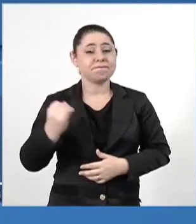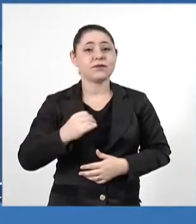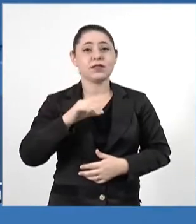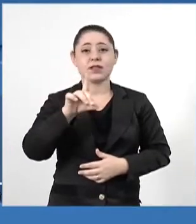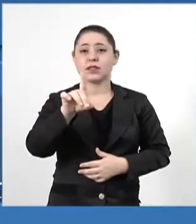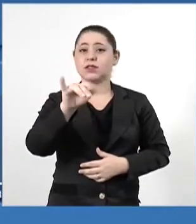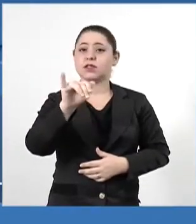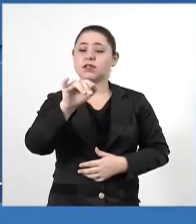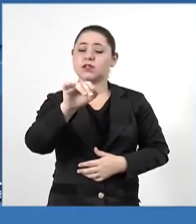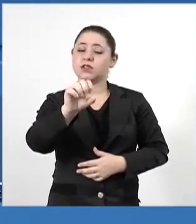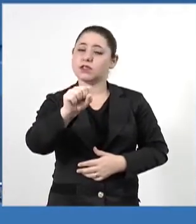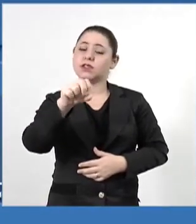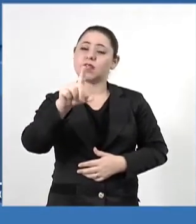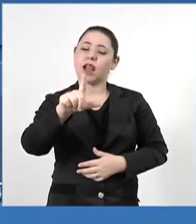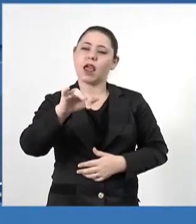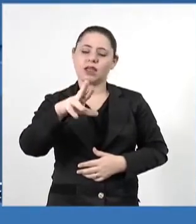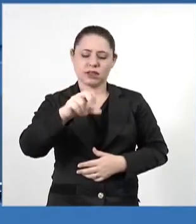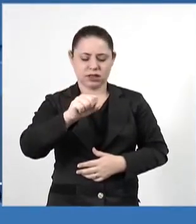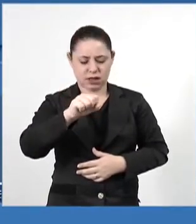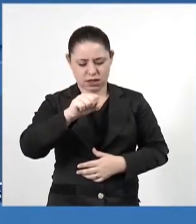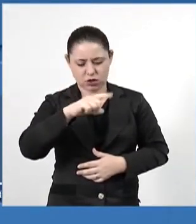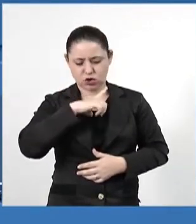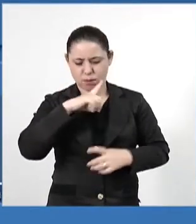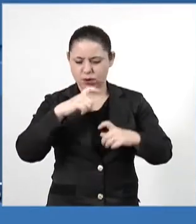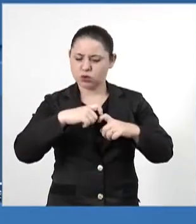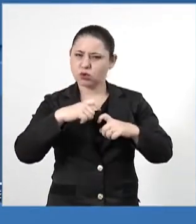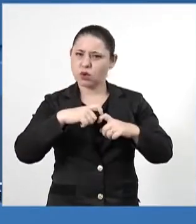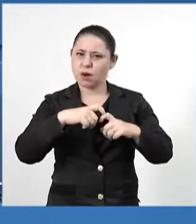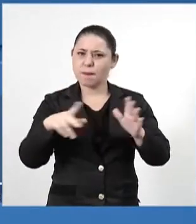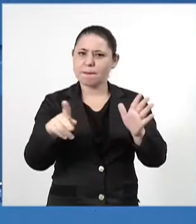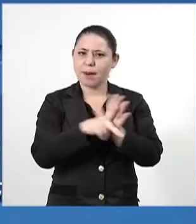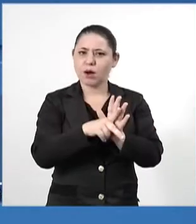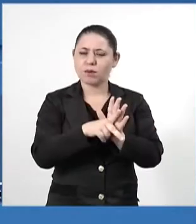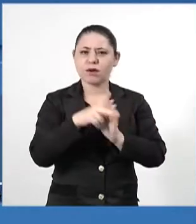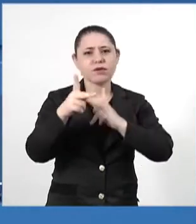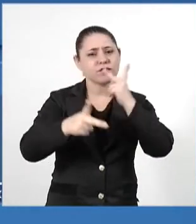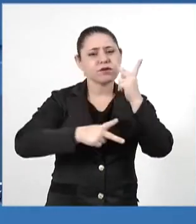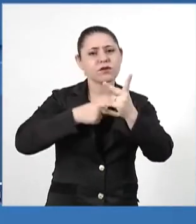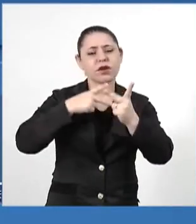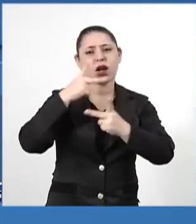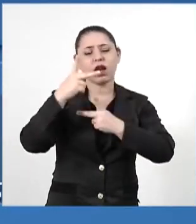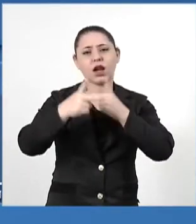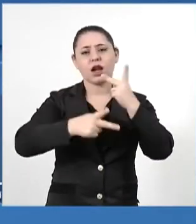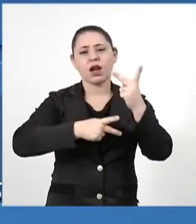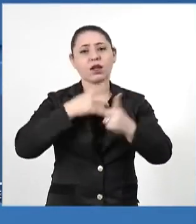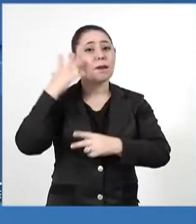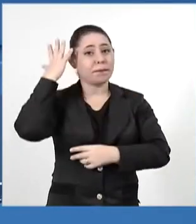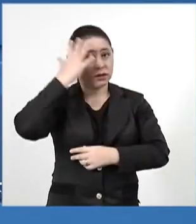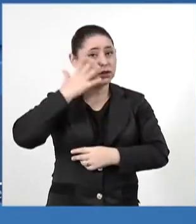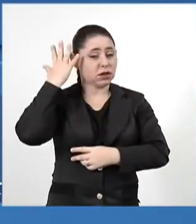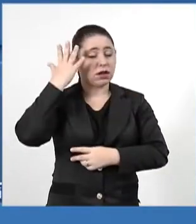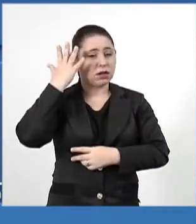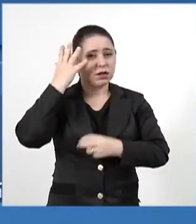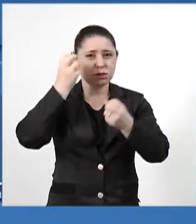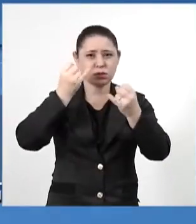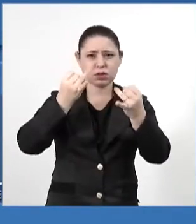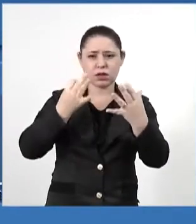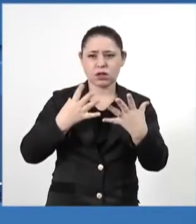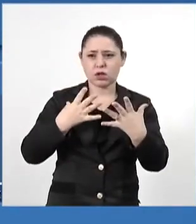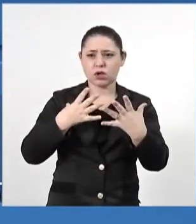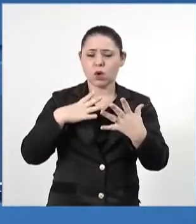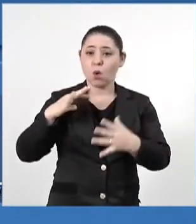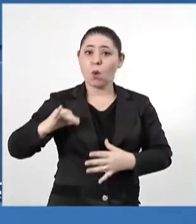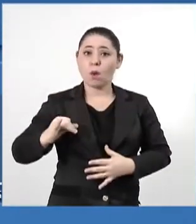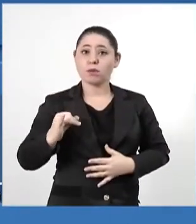dislexia. E lá tinha uma doutora da área falando, uma das palestrantes, e eu tive a oportunidade,